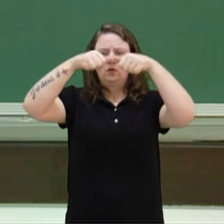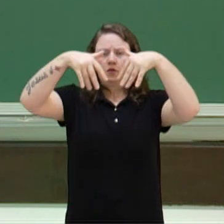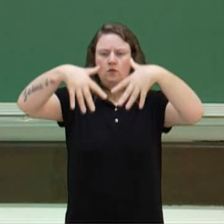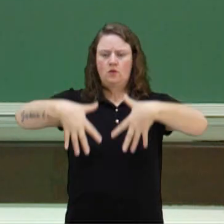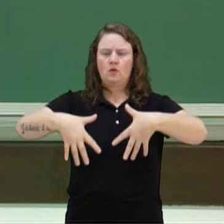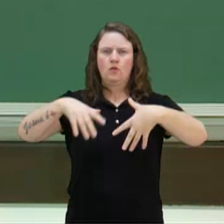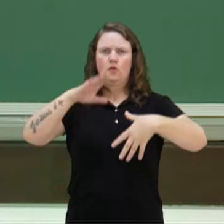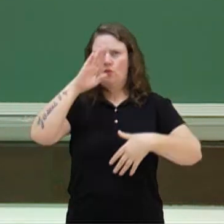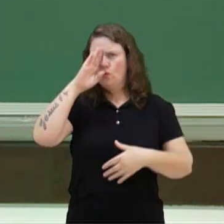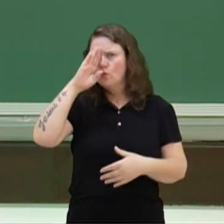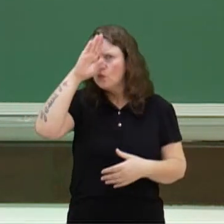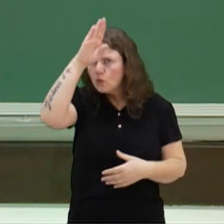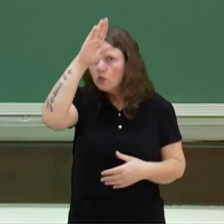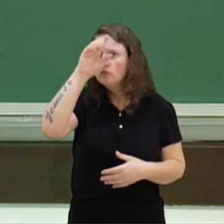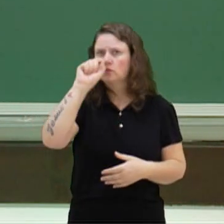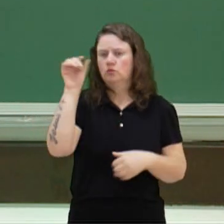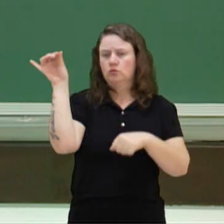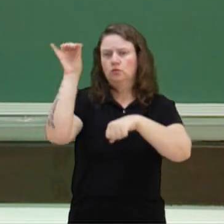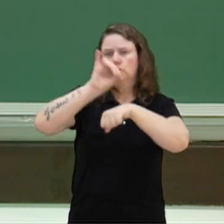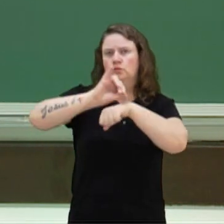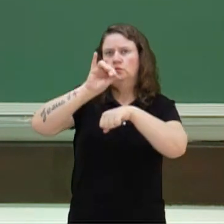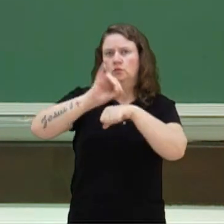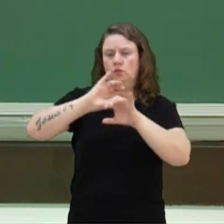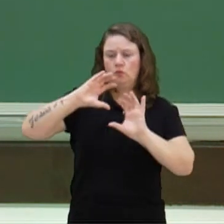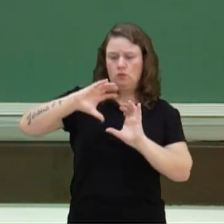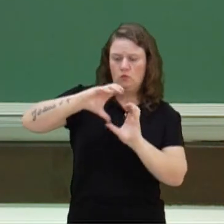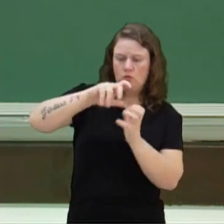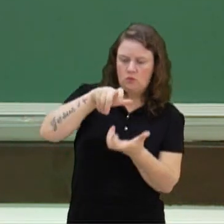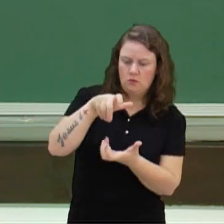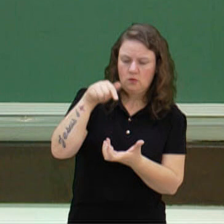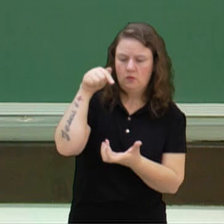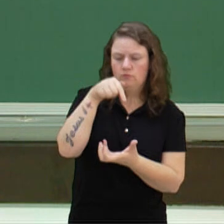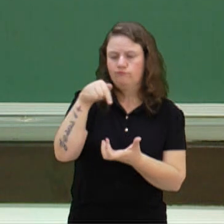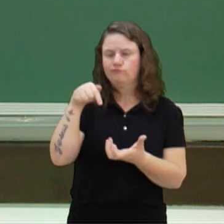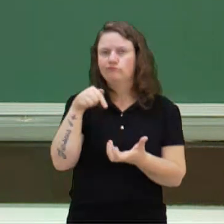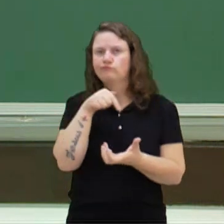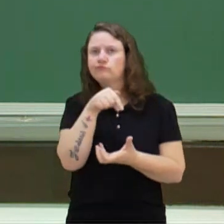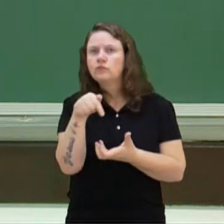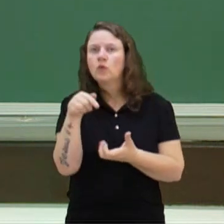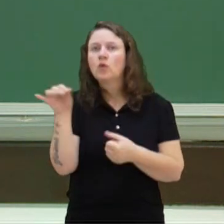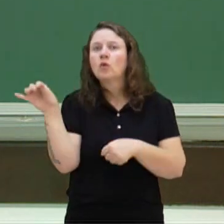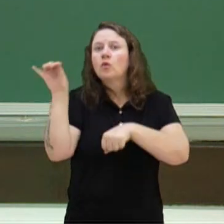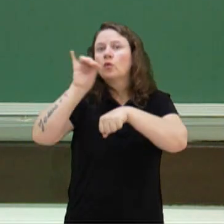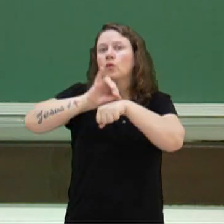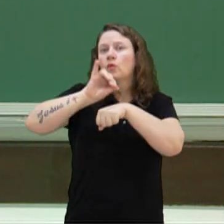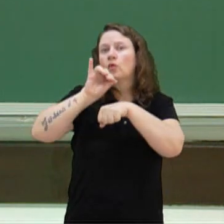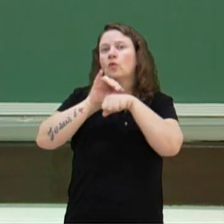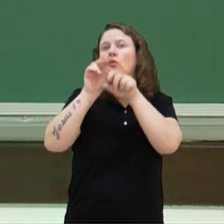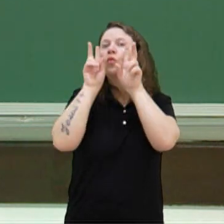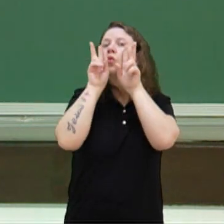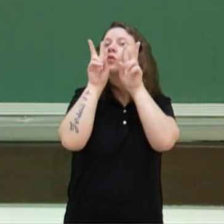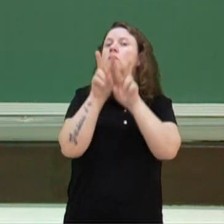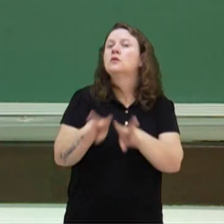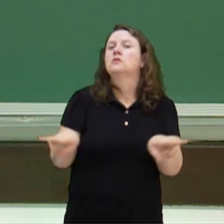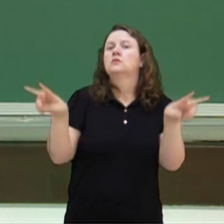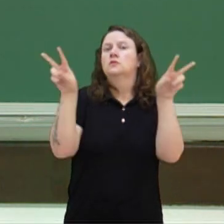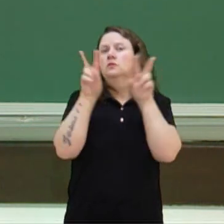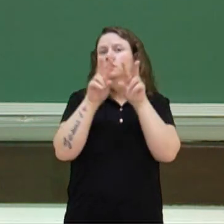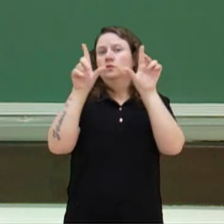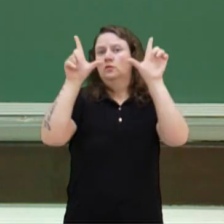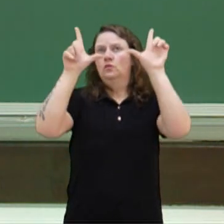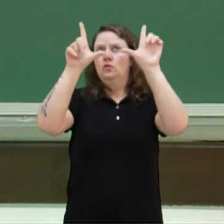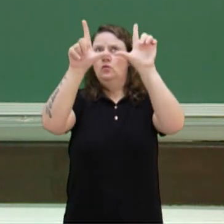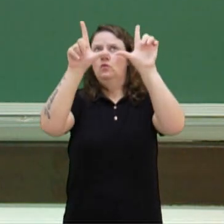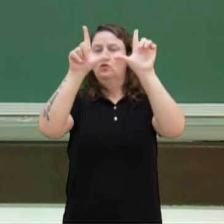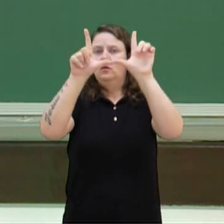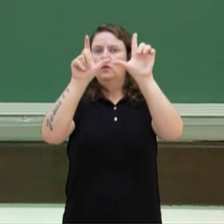elemento central? É sobre a terra? Então, ela vai estar no centro, visualmente, do meu mapa.